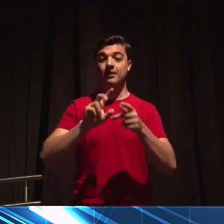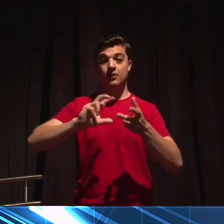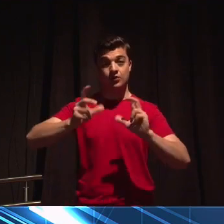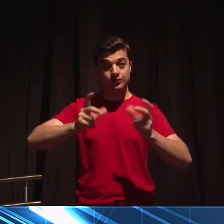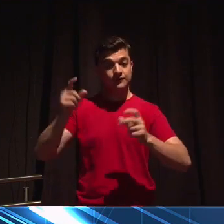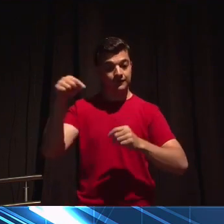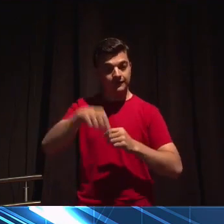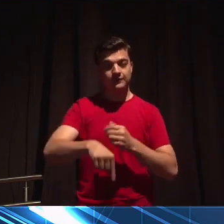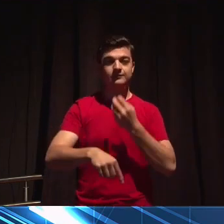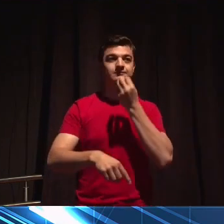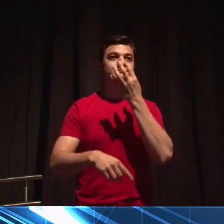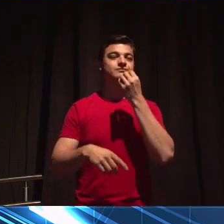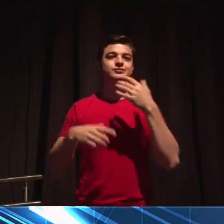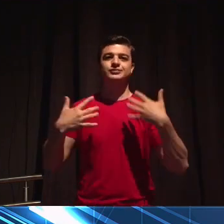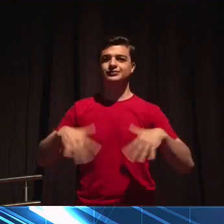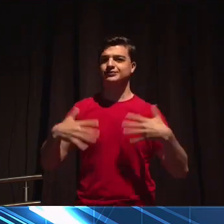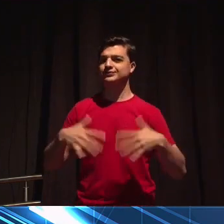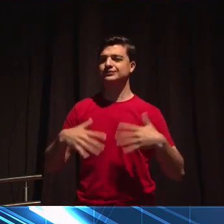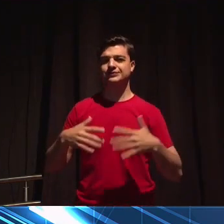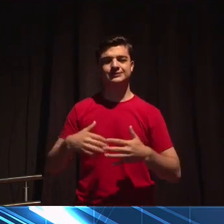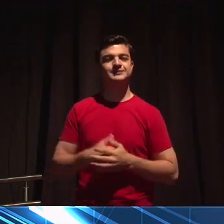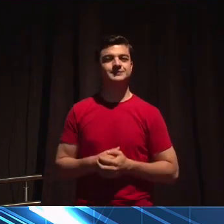agora, eles são